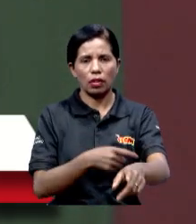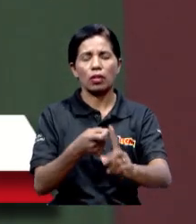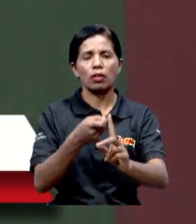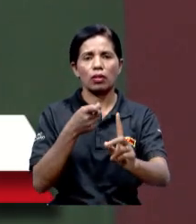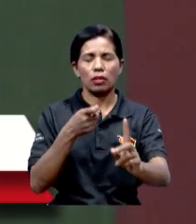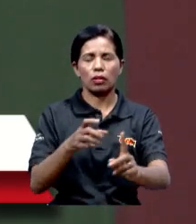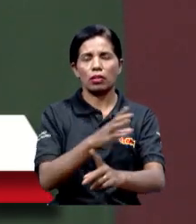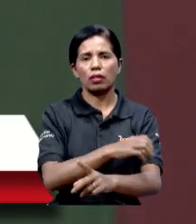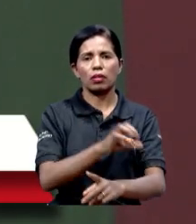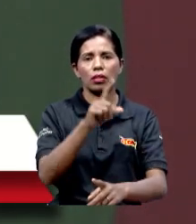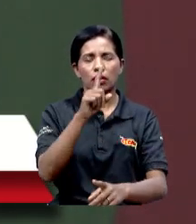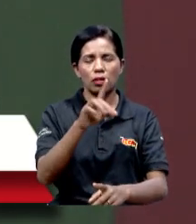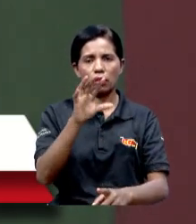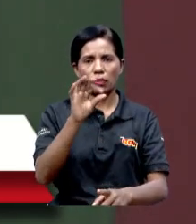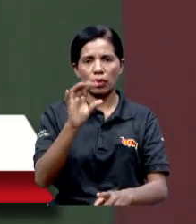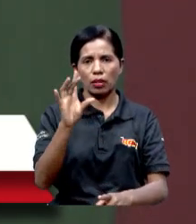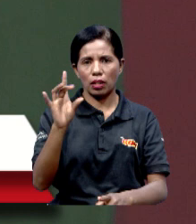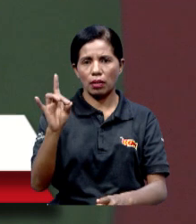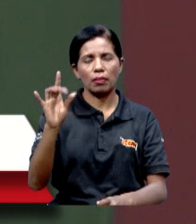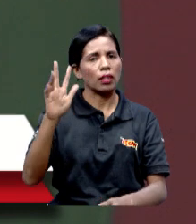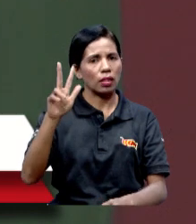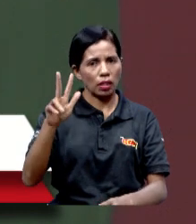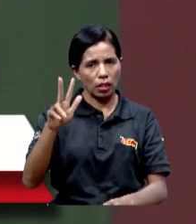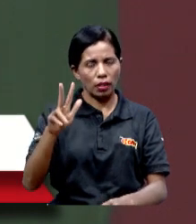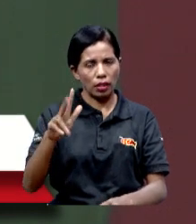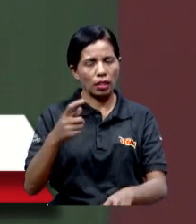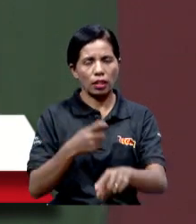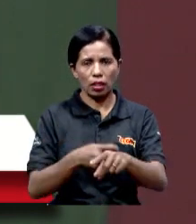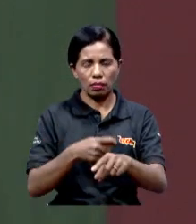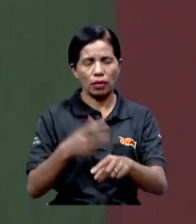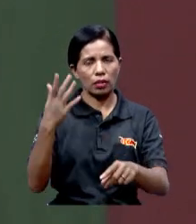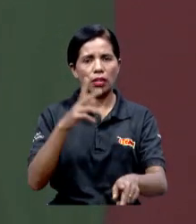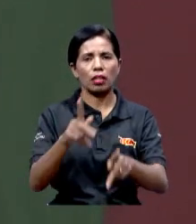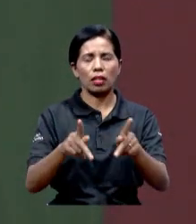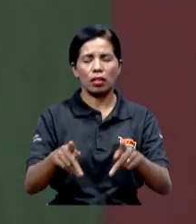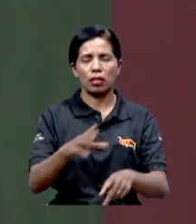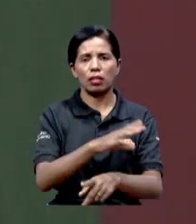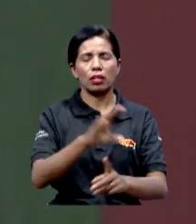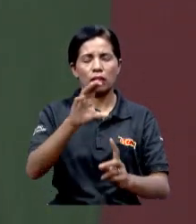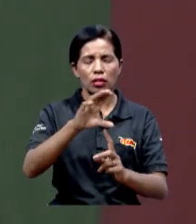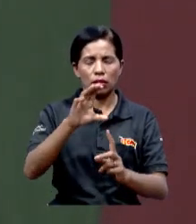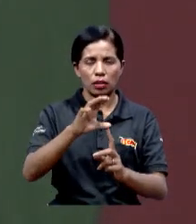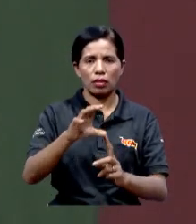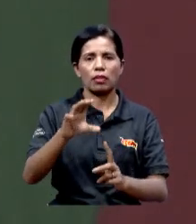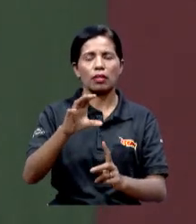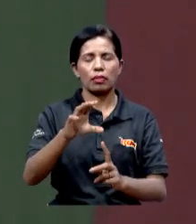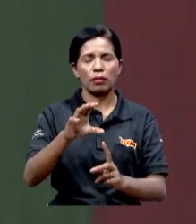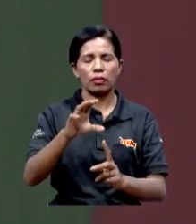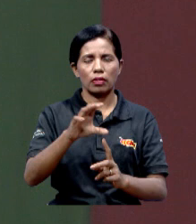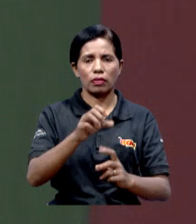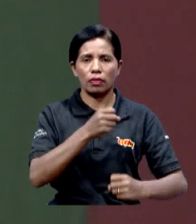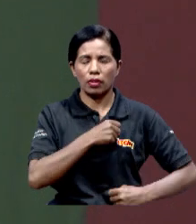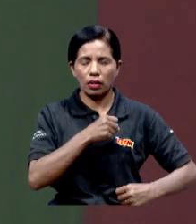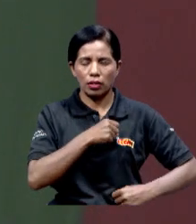keres 1983 momento ne be irmão comunante en sefi da Solentil on bot kaira